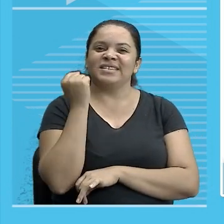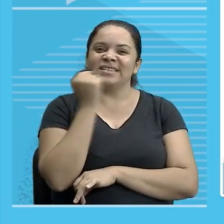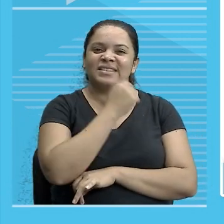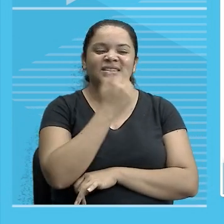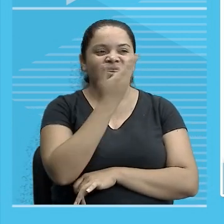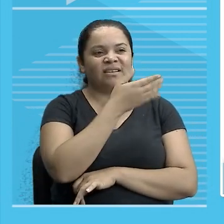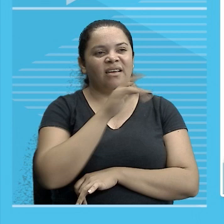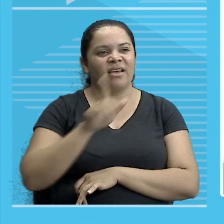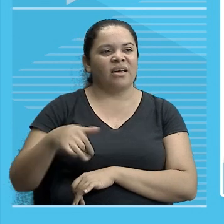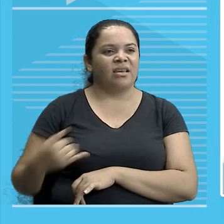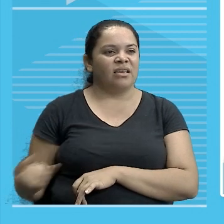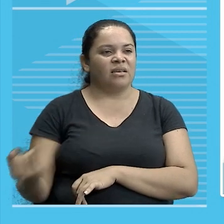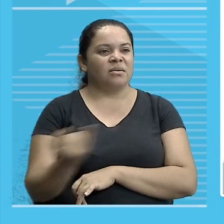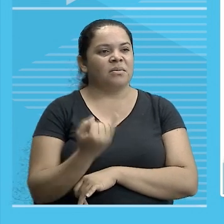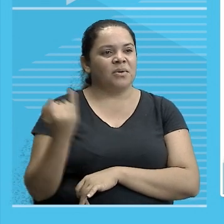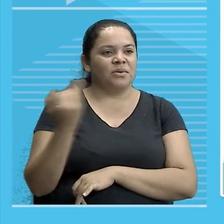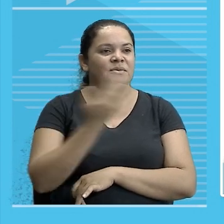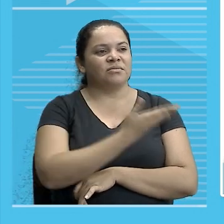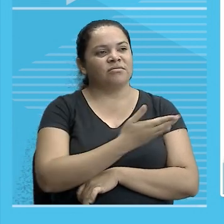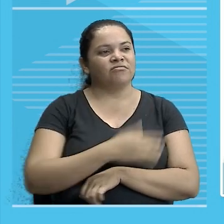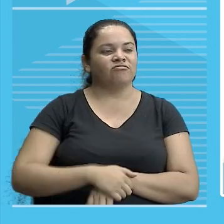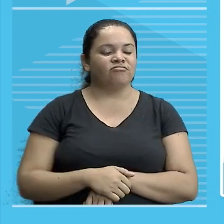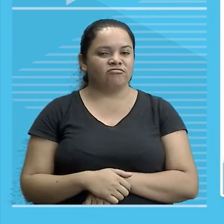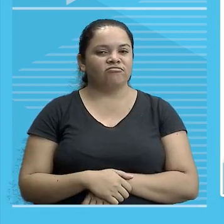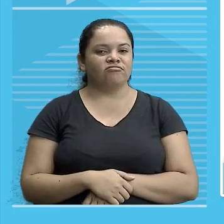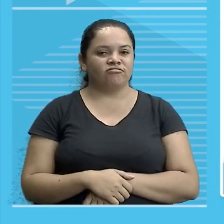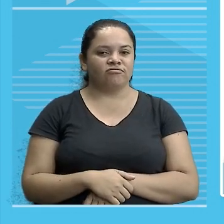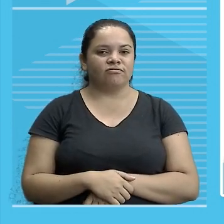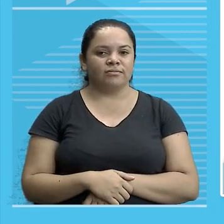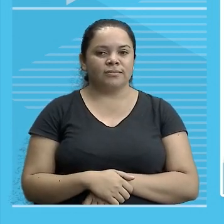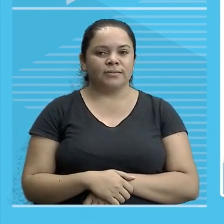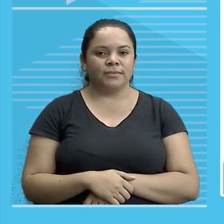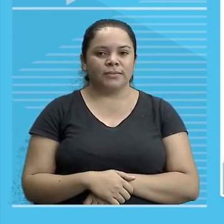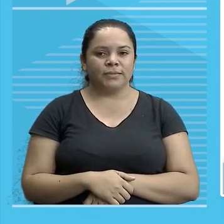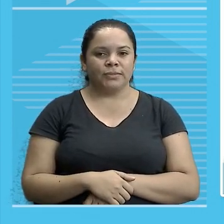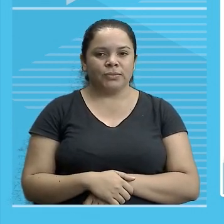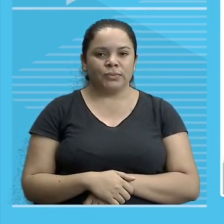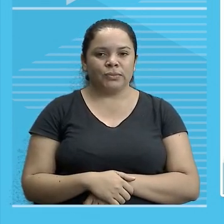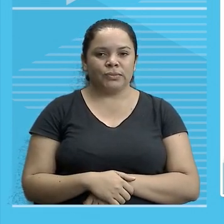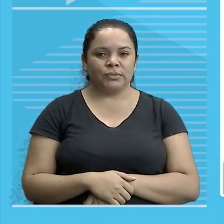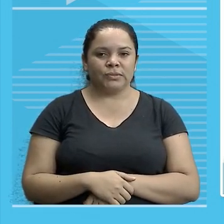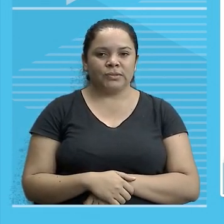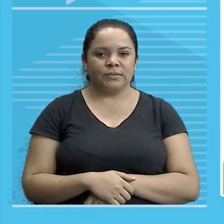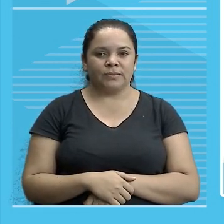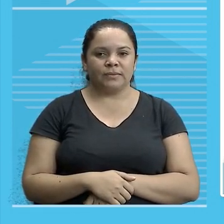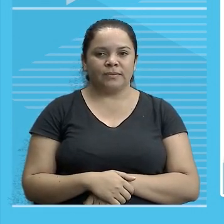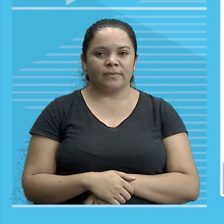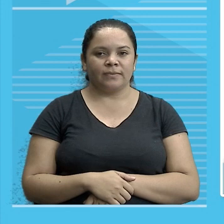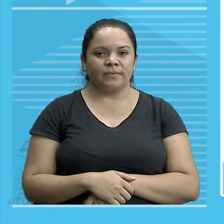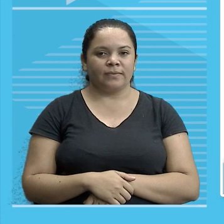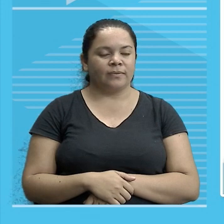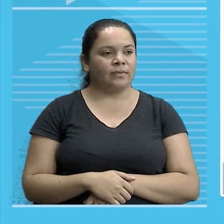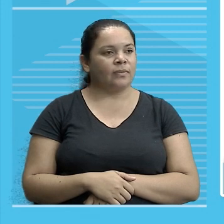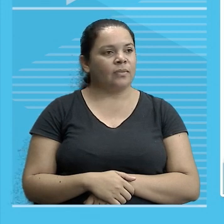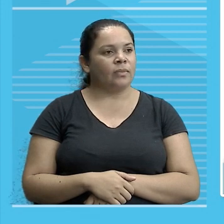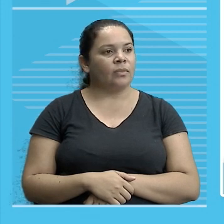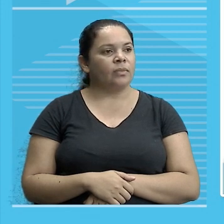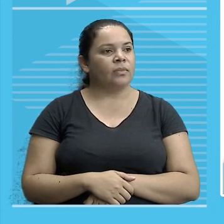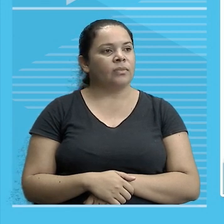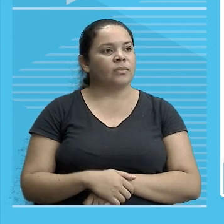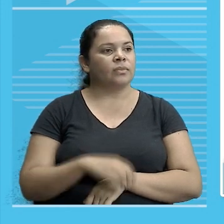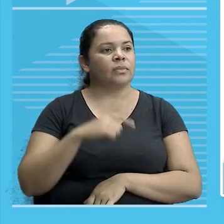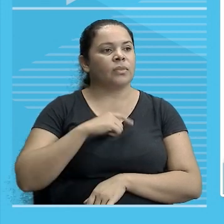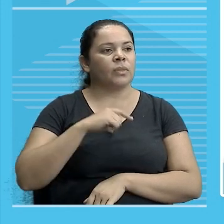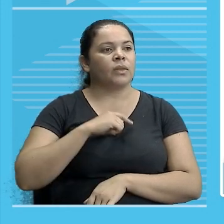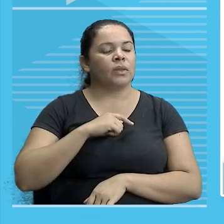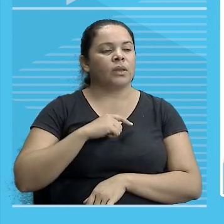Tão importante, né? Olha eles aí. Então, o nosso dente, pessoal, a nossa dentição, ela é dividida em quatro quadrantes, assim,